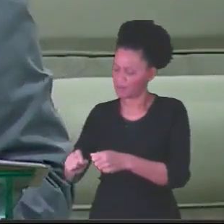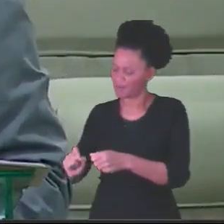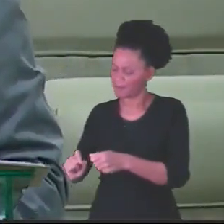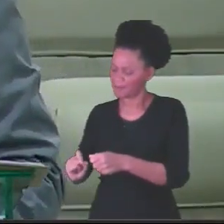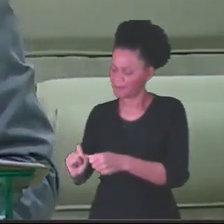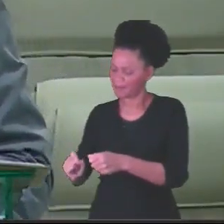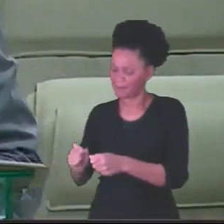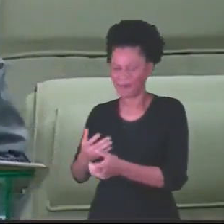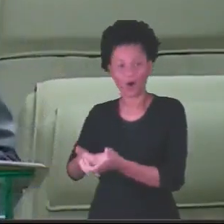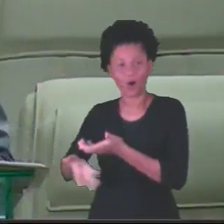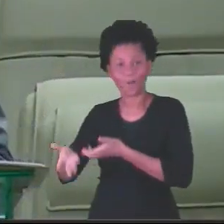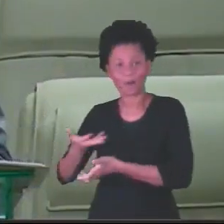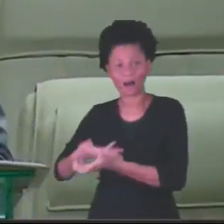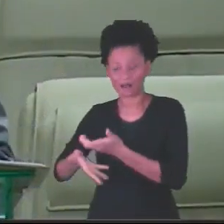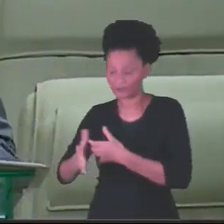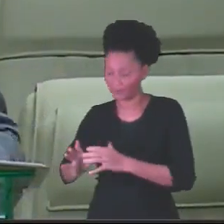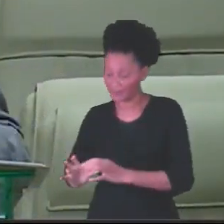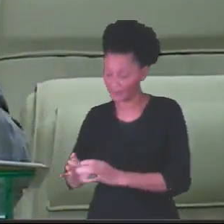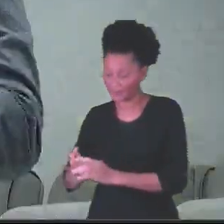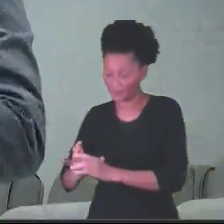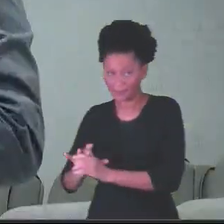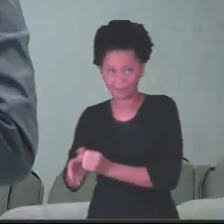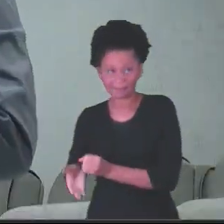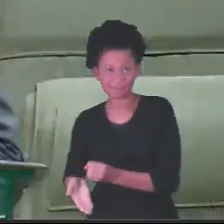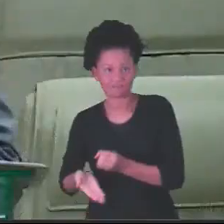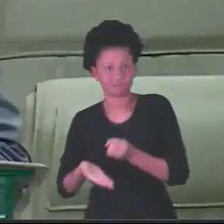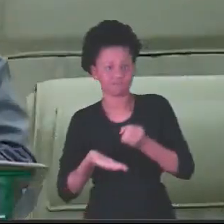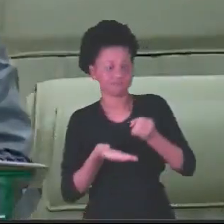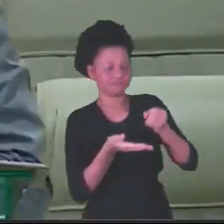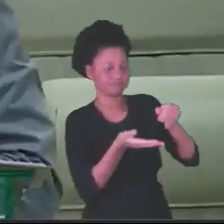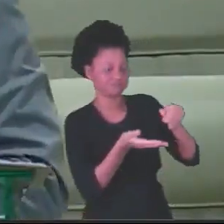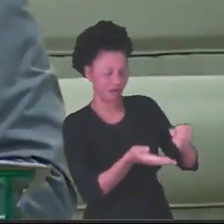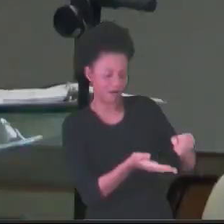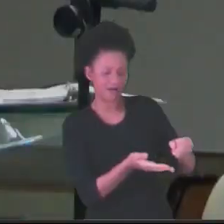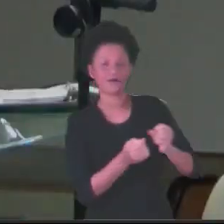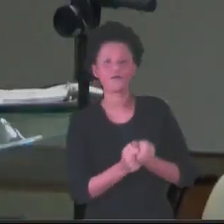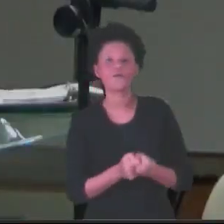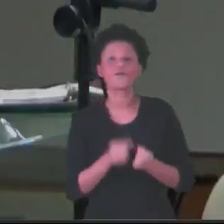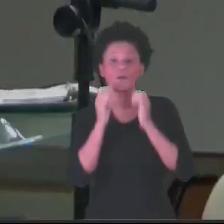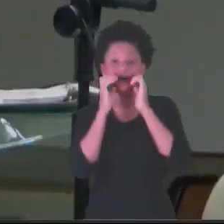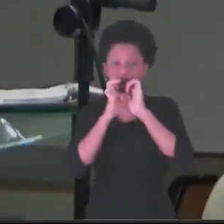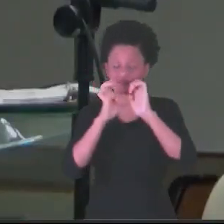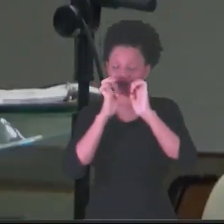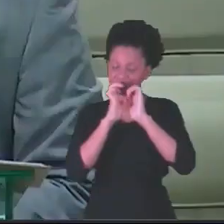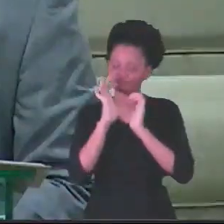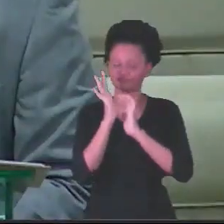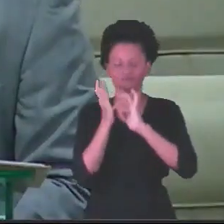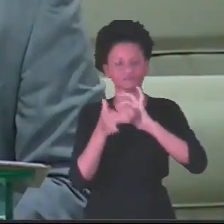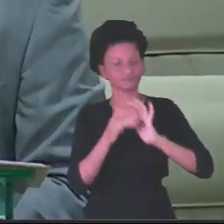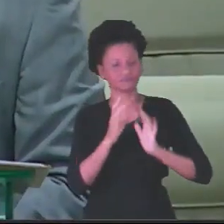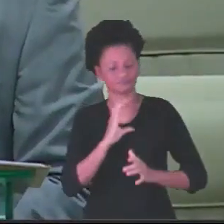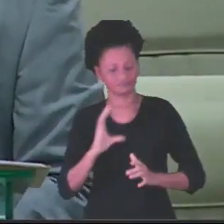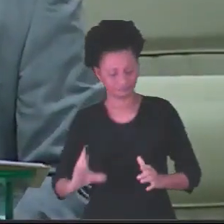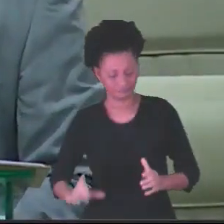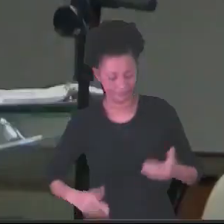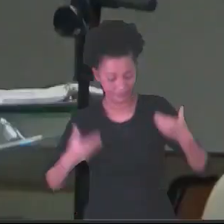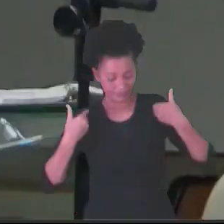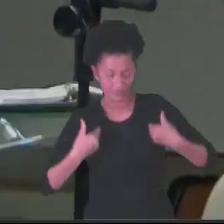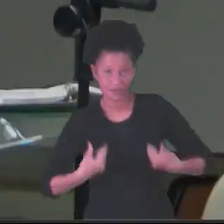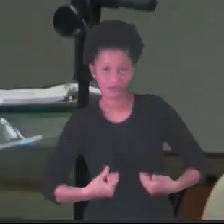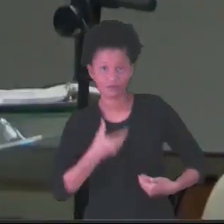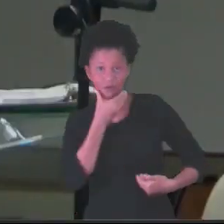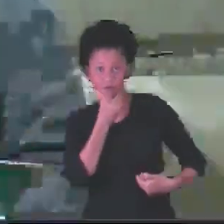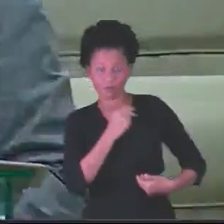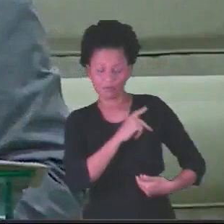daquilo que o evangelho de jesus cristo ele como servo de jesus ele vai